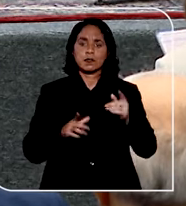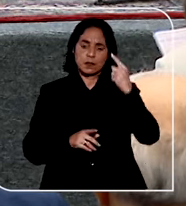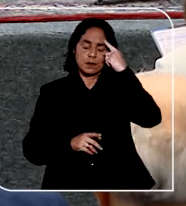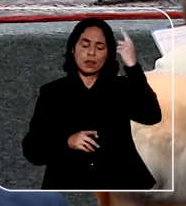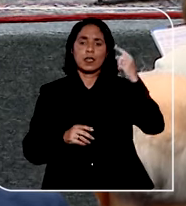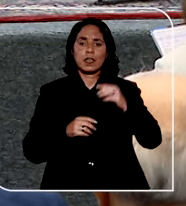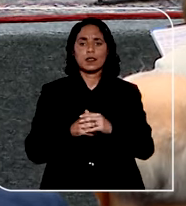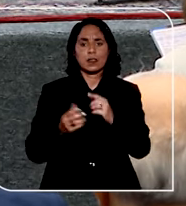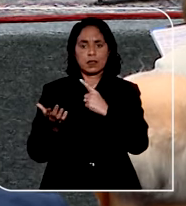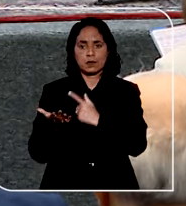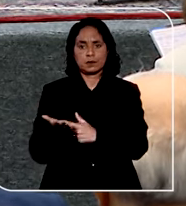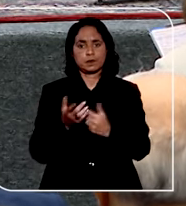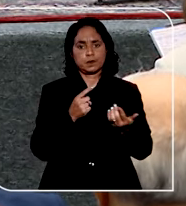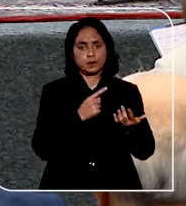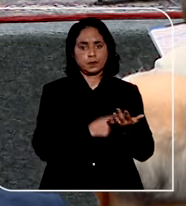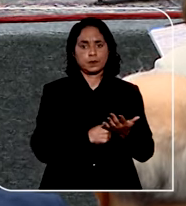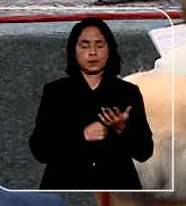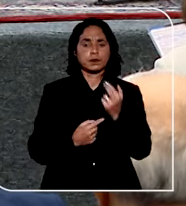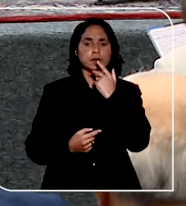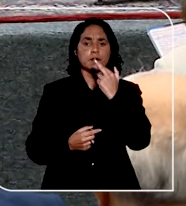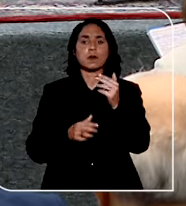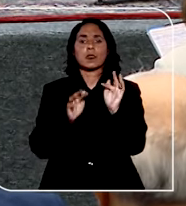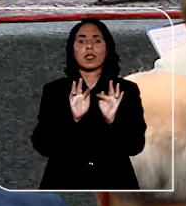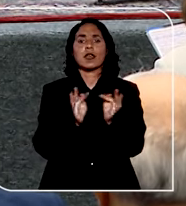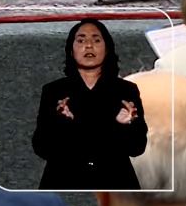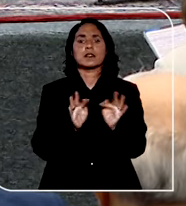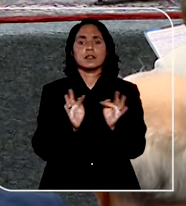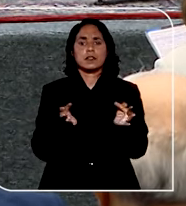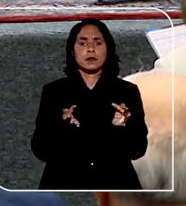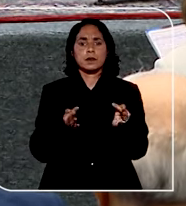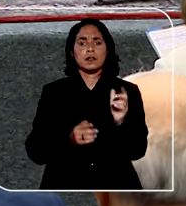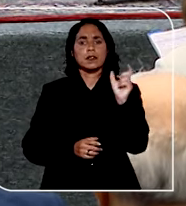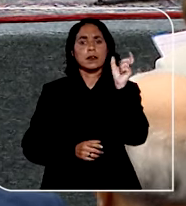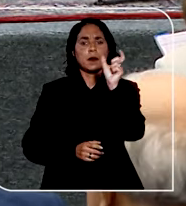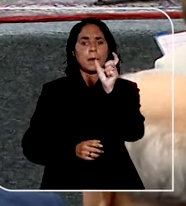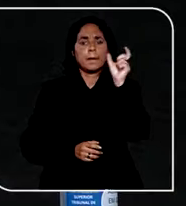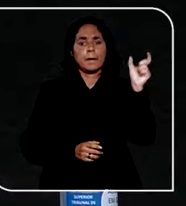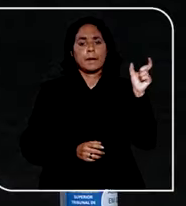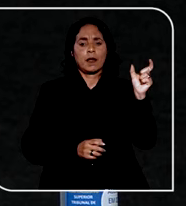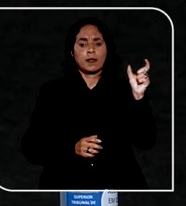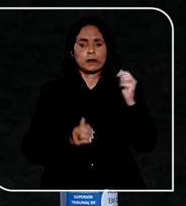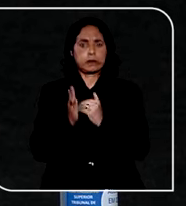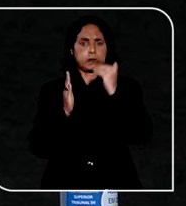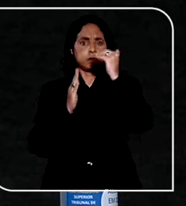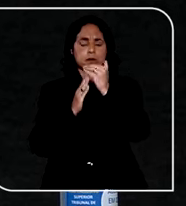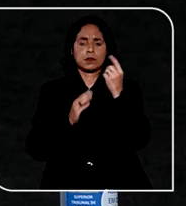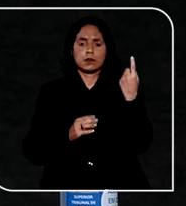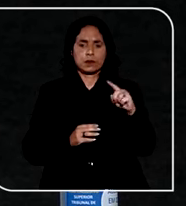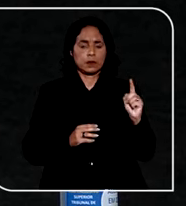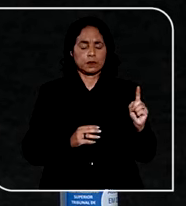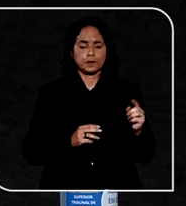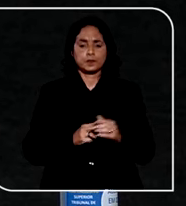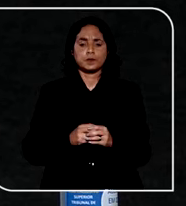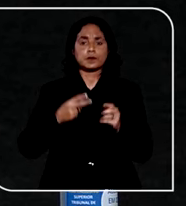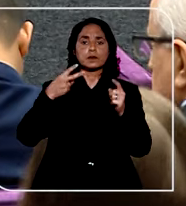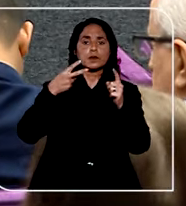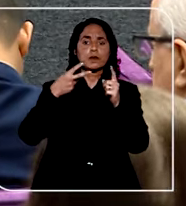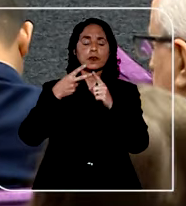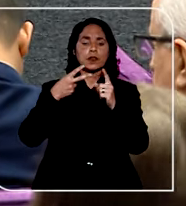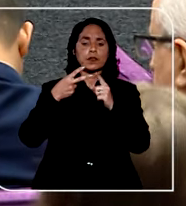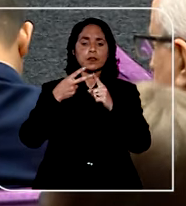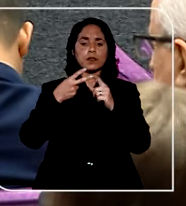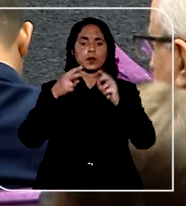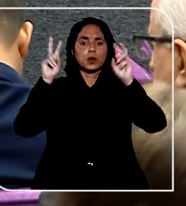ideia do pacto da linguagem simples não usar nenhuma palavra adicional na segunda roda de debate o destaque foi para